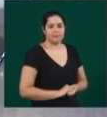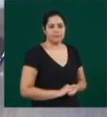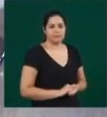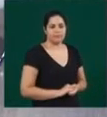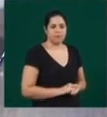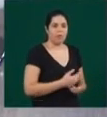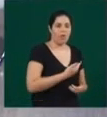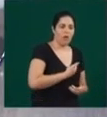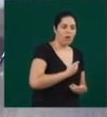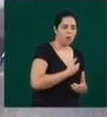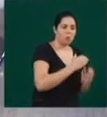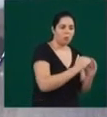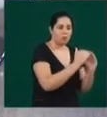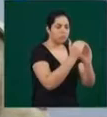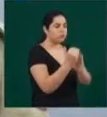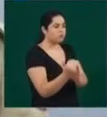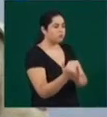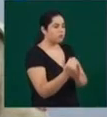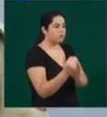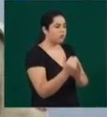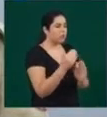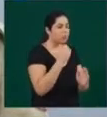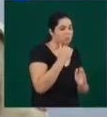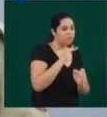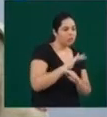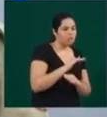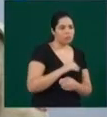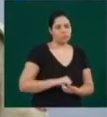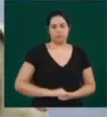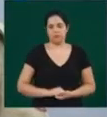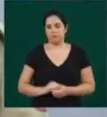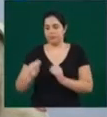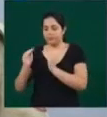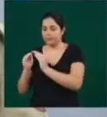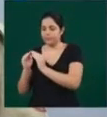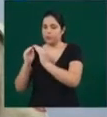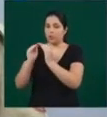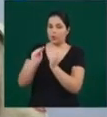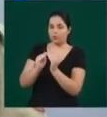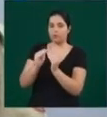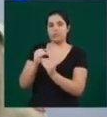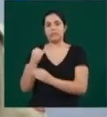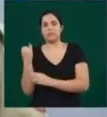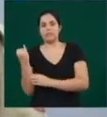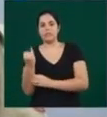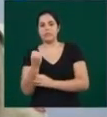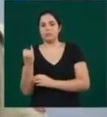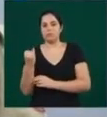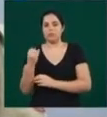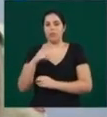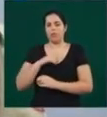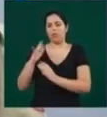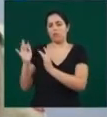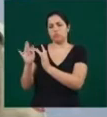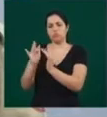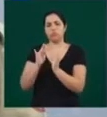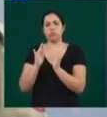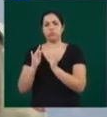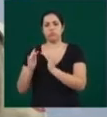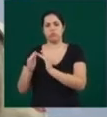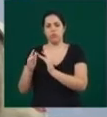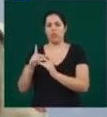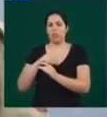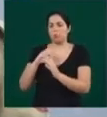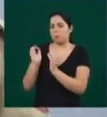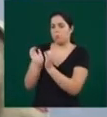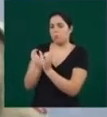vizinho, conhecer, contar com a ajuda dele? Como isso. funciona? O vizinho ele é muito importante nesse fato aí, porque ele, além de ter o contato com o pessoal, que é criado um grupo até do